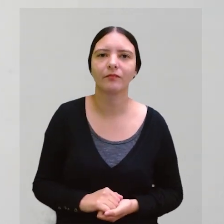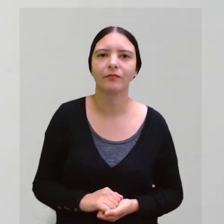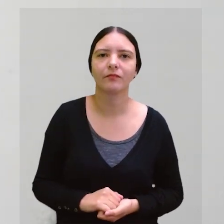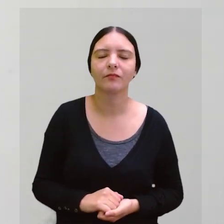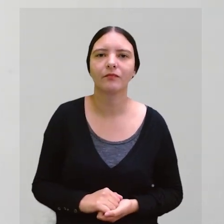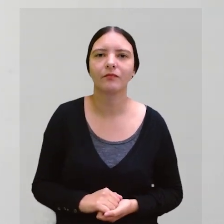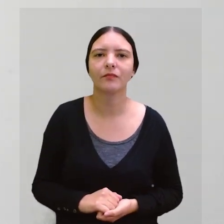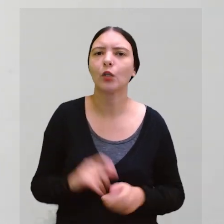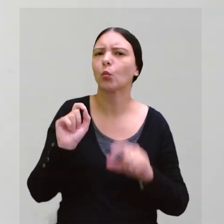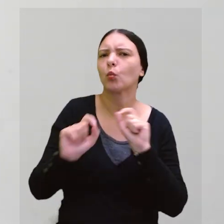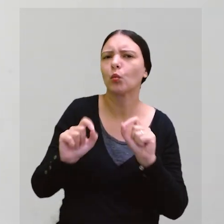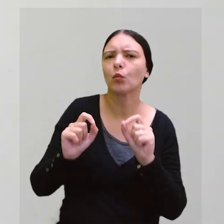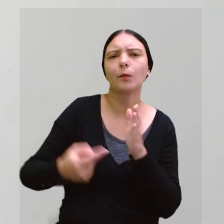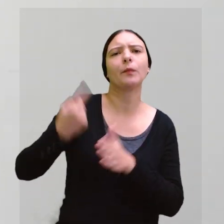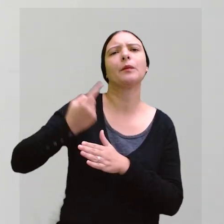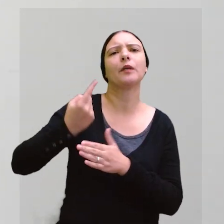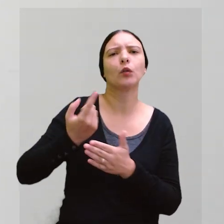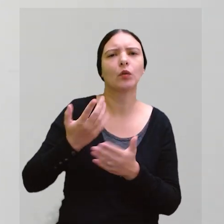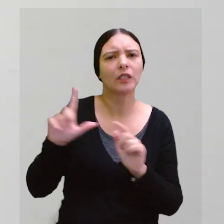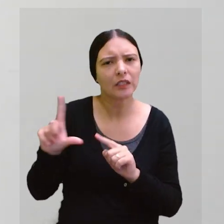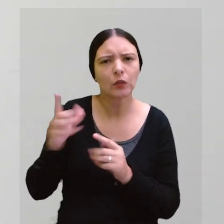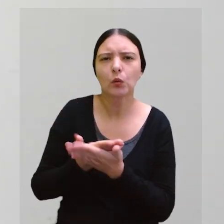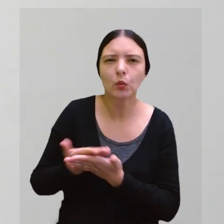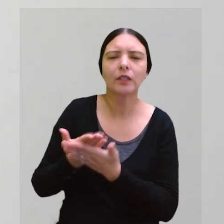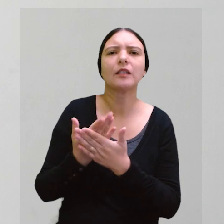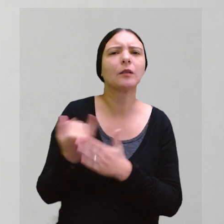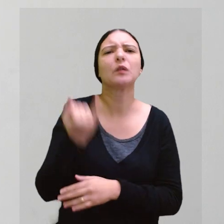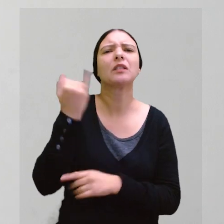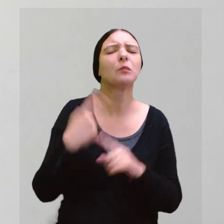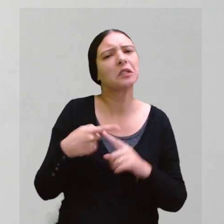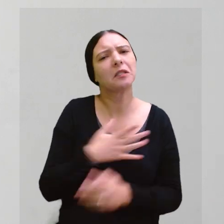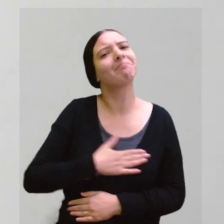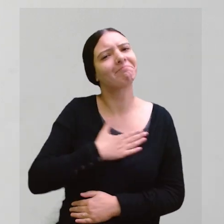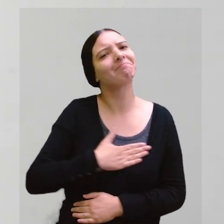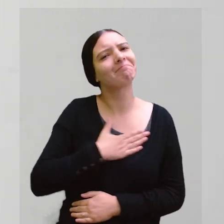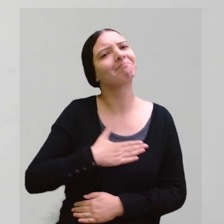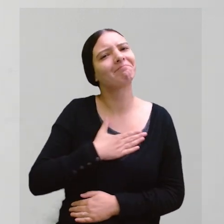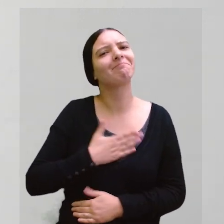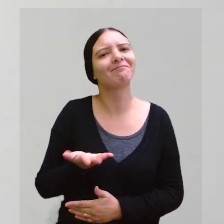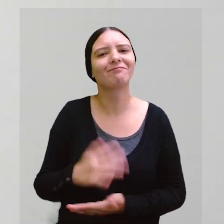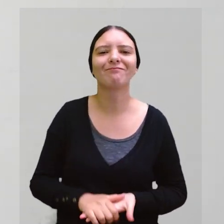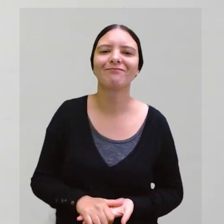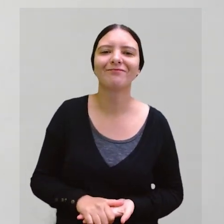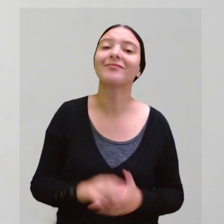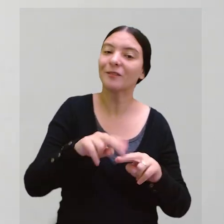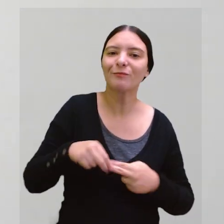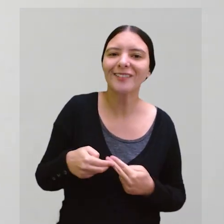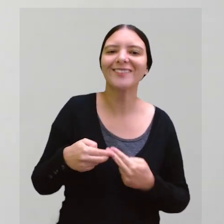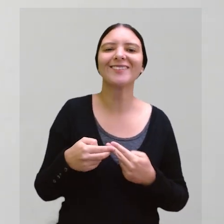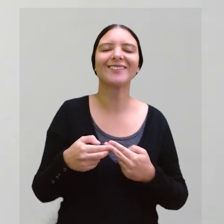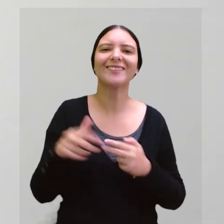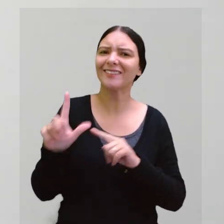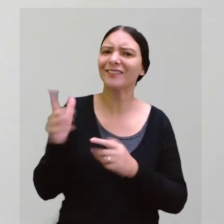Então, o primeiro motivo para estudar literatura, e talvez seja o mais importante, é porque é prazeroso. Né? Então, por isso estudar